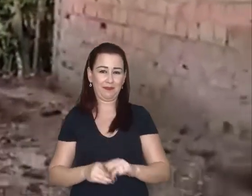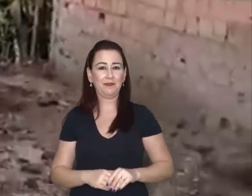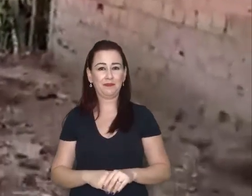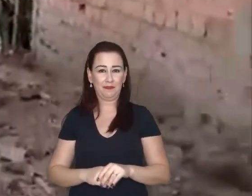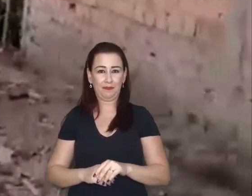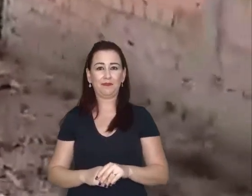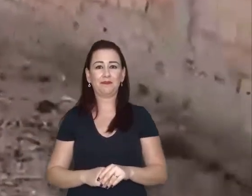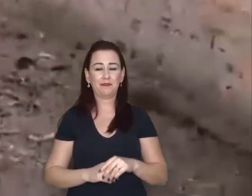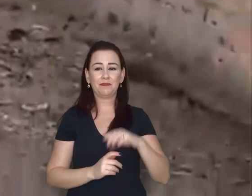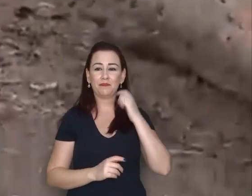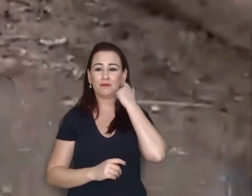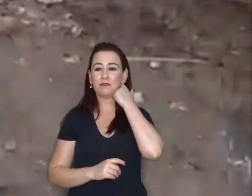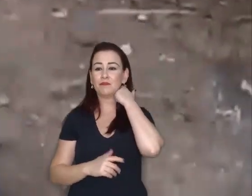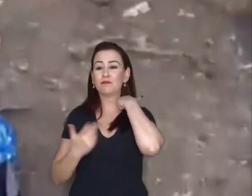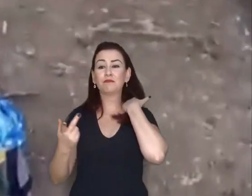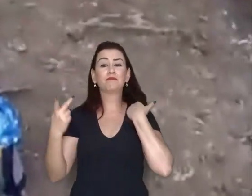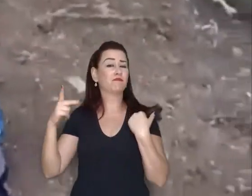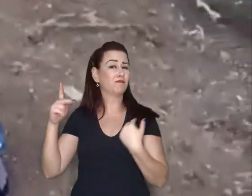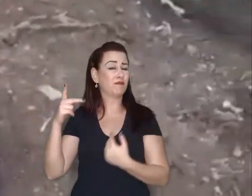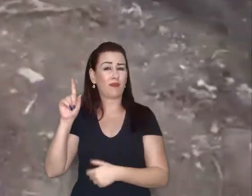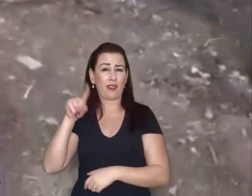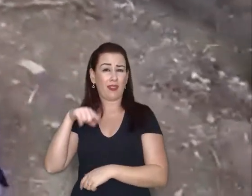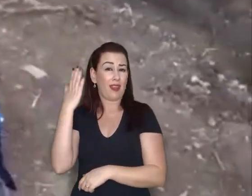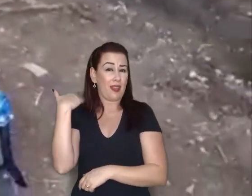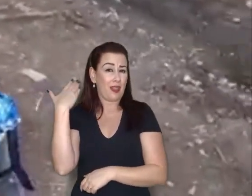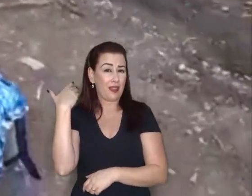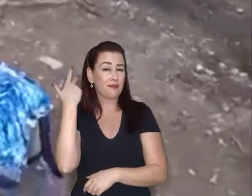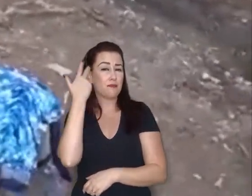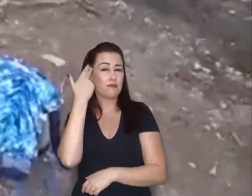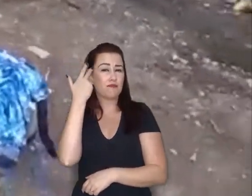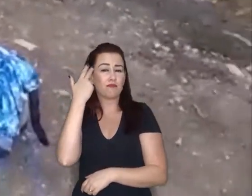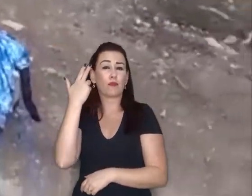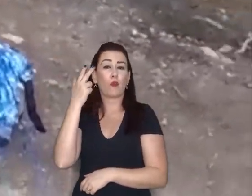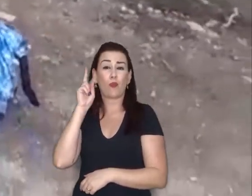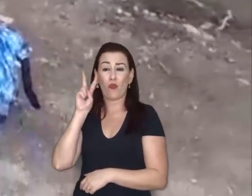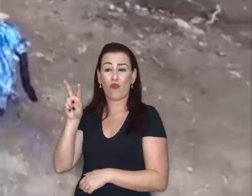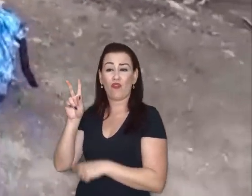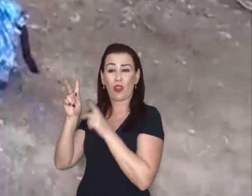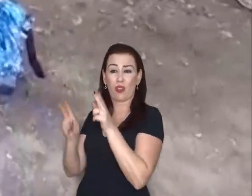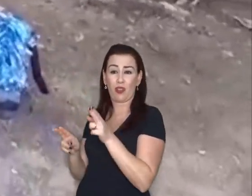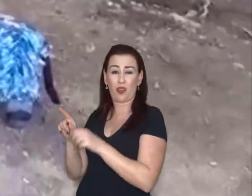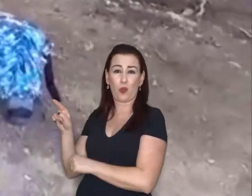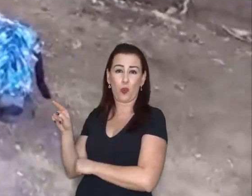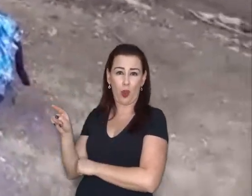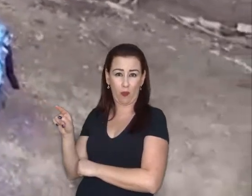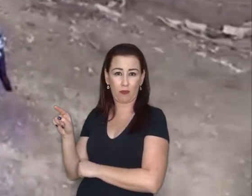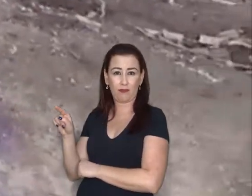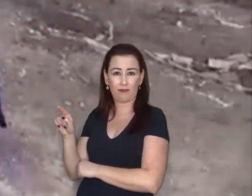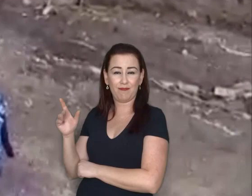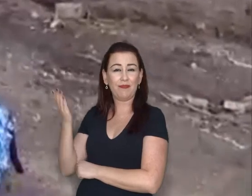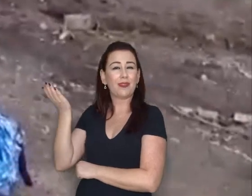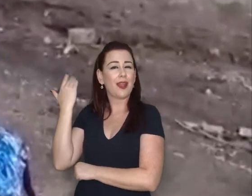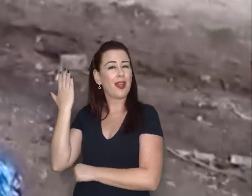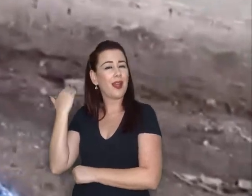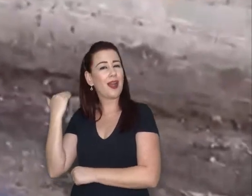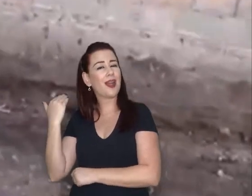Esta cena é comum, era comum no sertão, na minha infância.